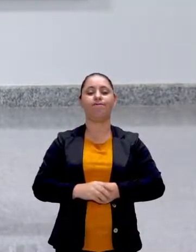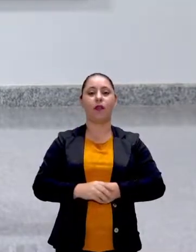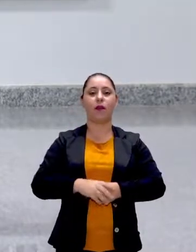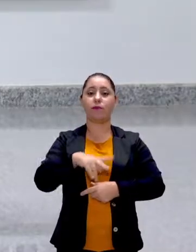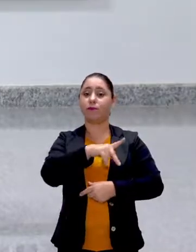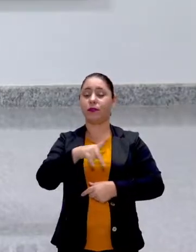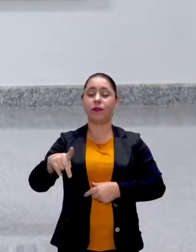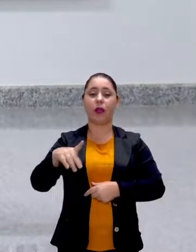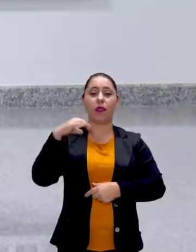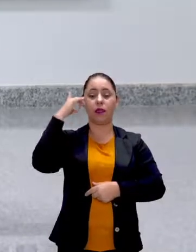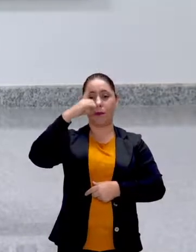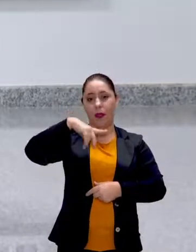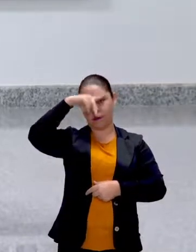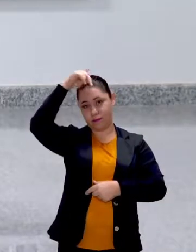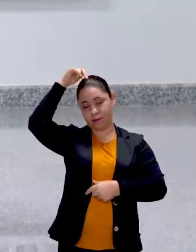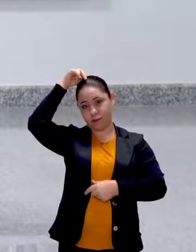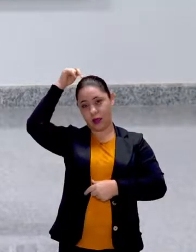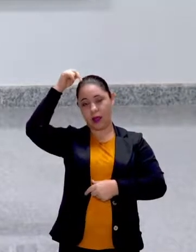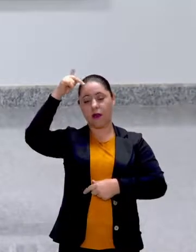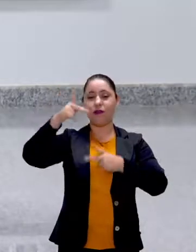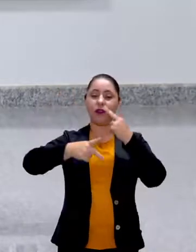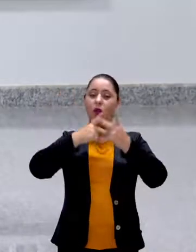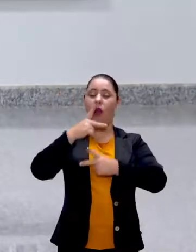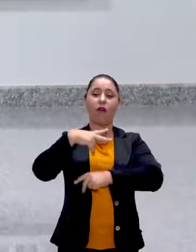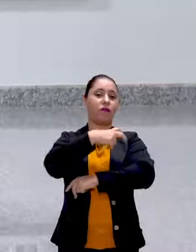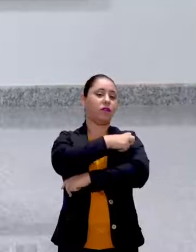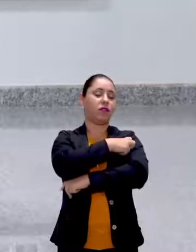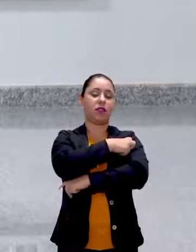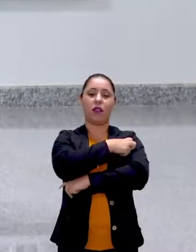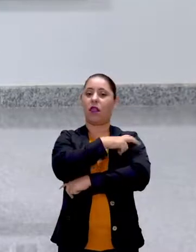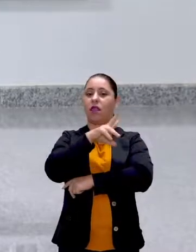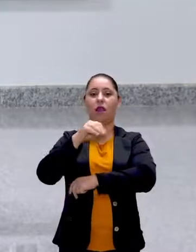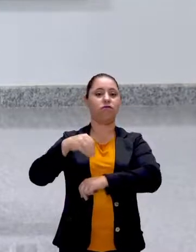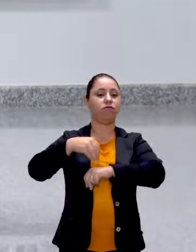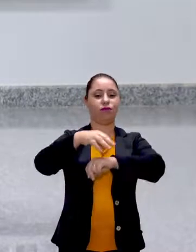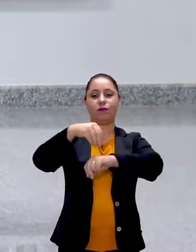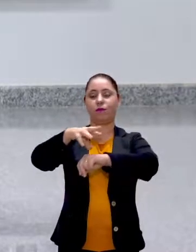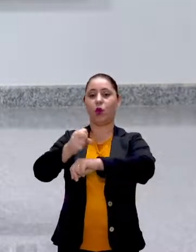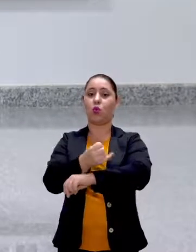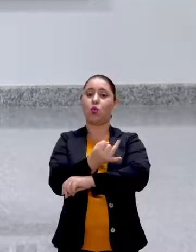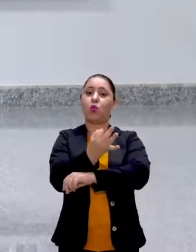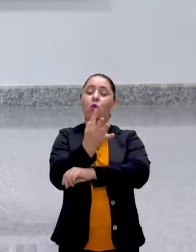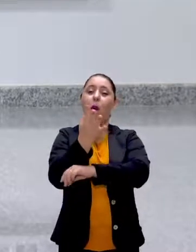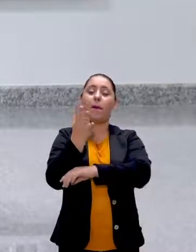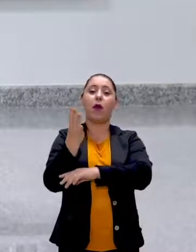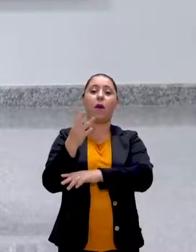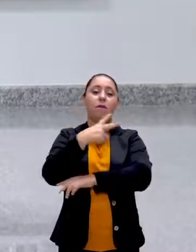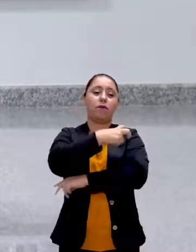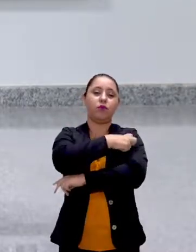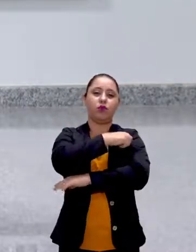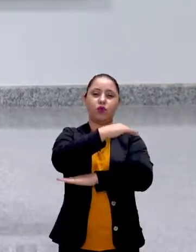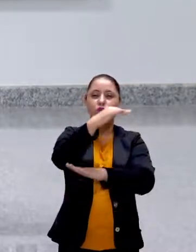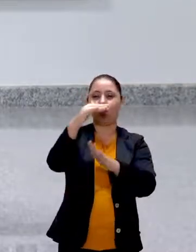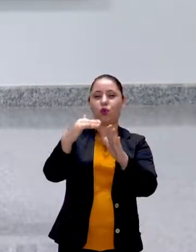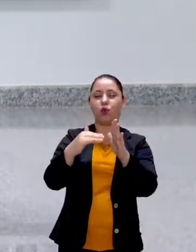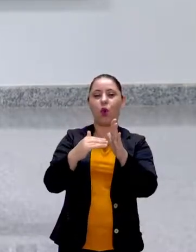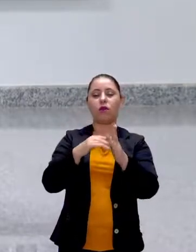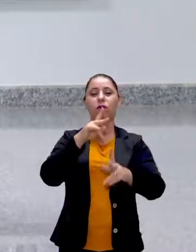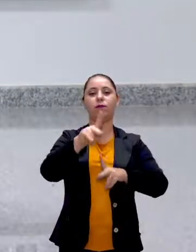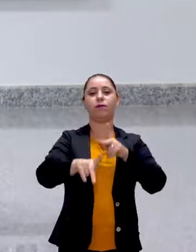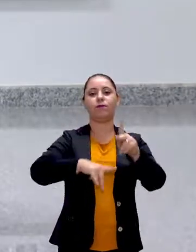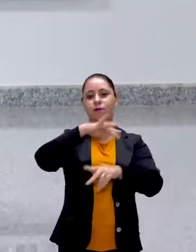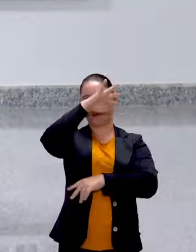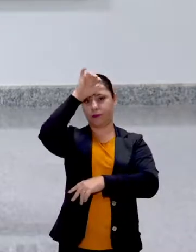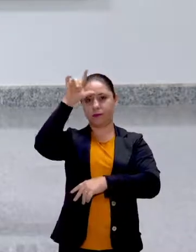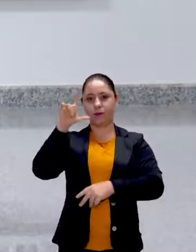presidente da Lemes confirmou que as vacinas da fabricante Janssen não serão encaminhadas em quantidade suficiente para